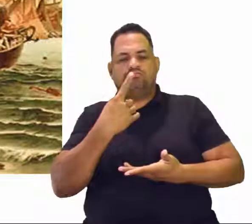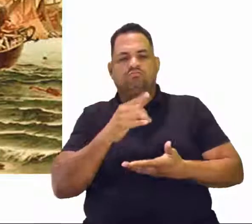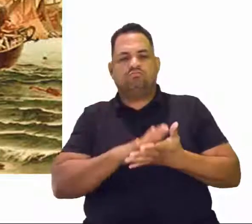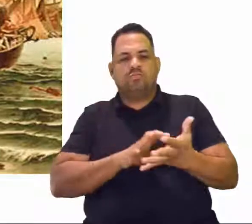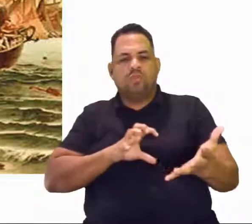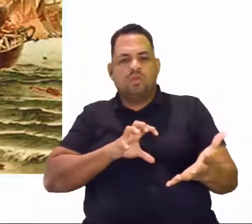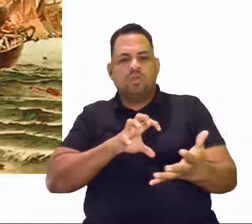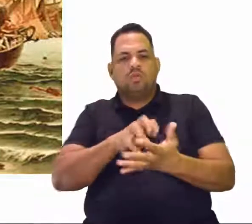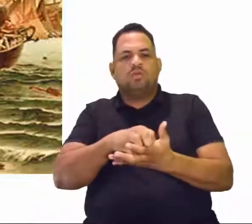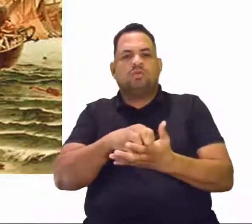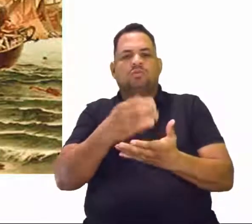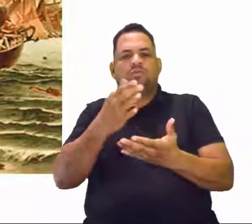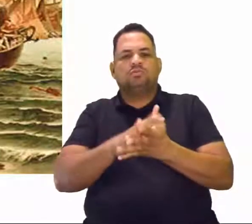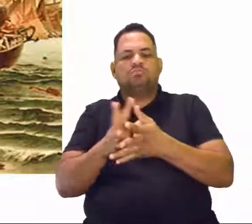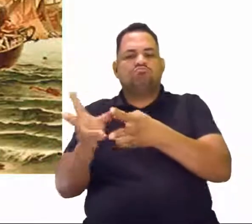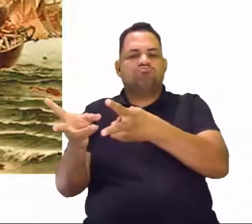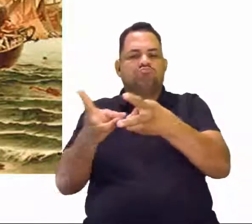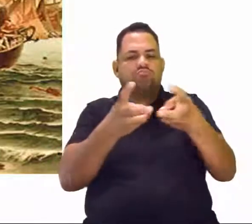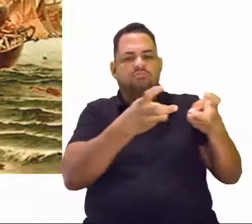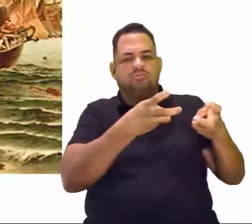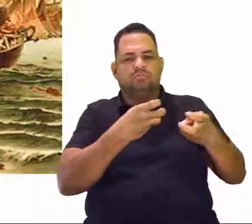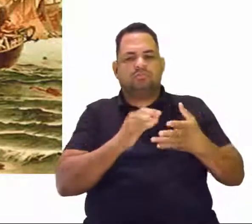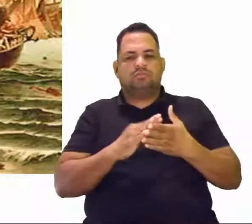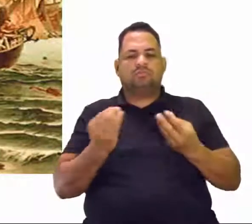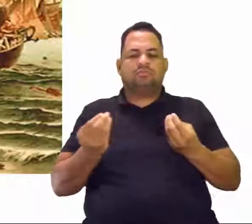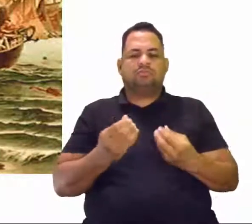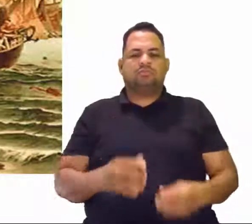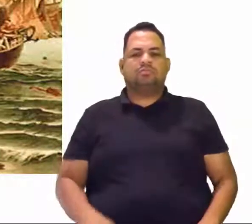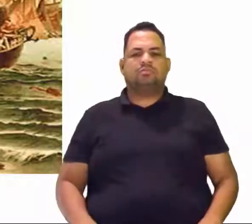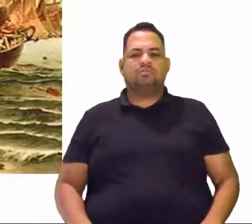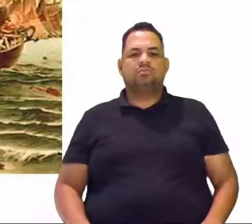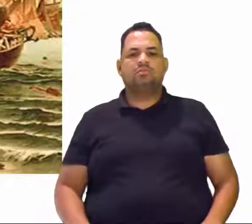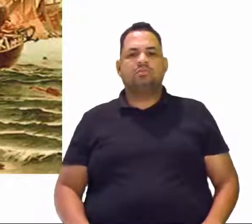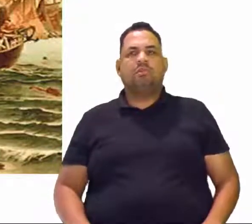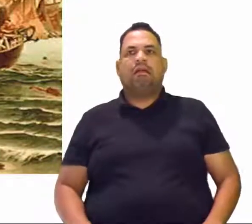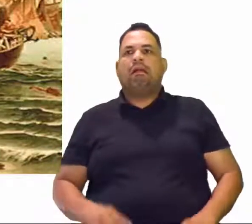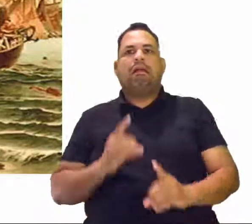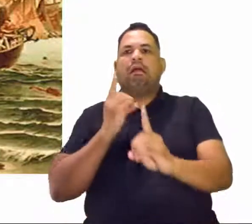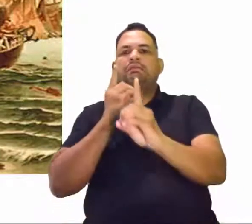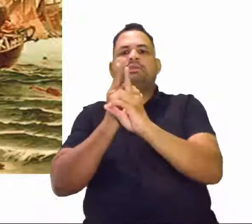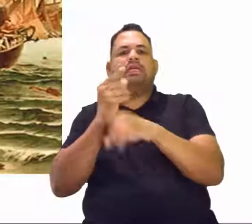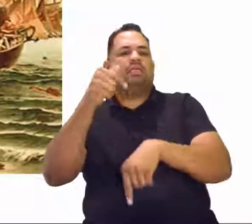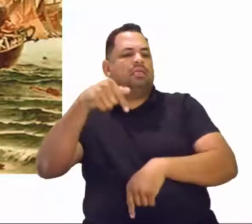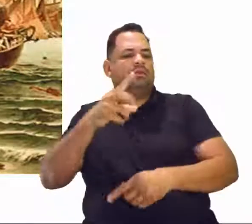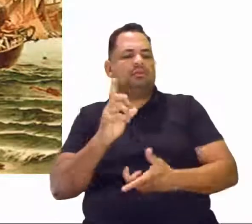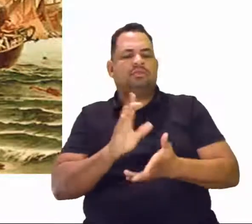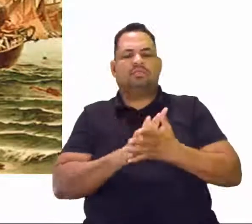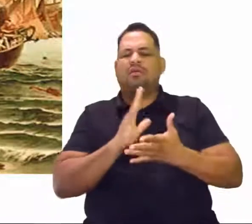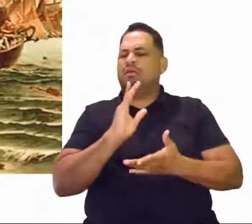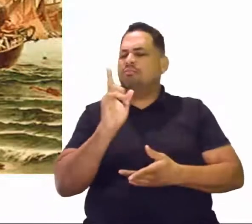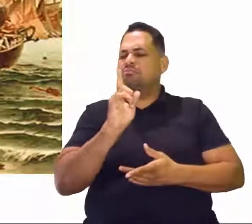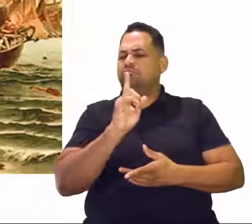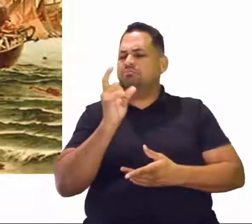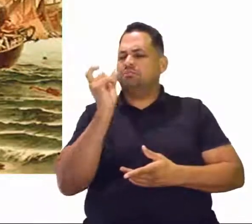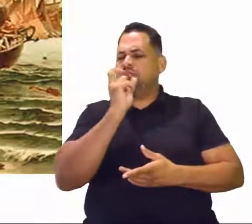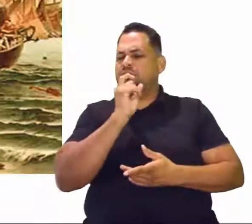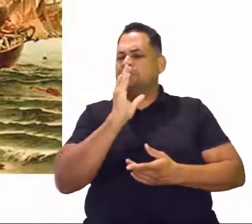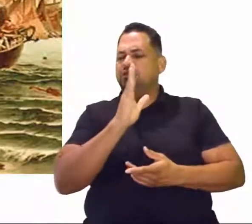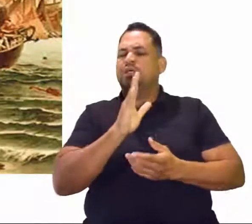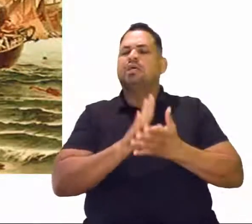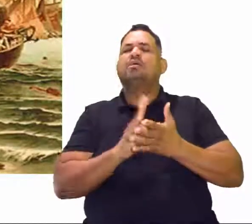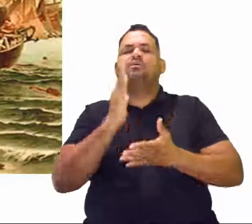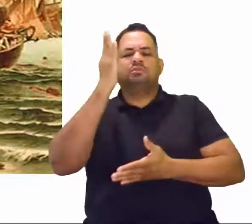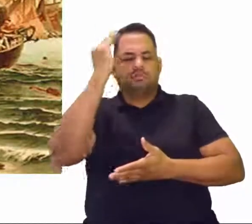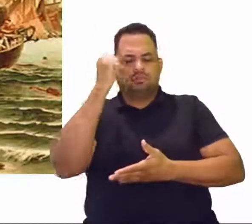na colonização gente é um processo intencional tá ai descobriram mentira já sabiam que tinham coisas